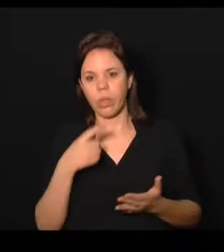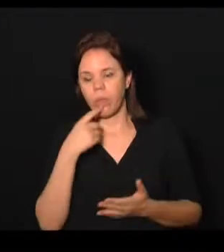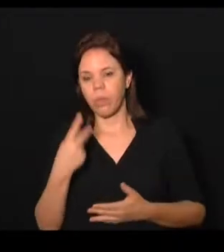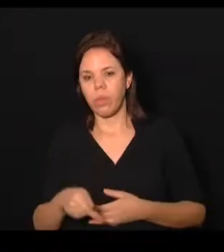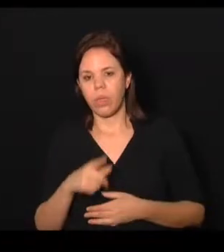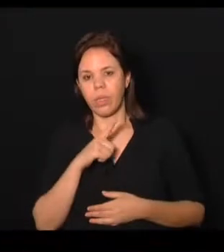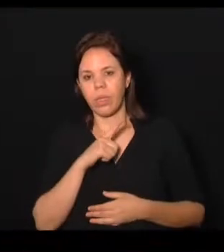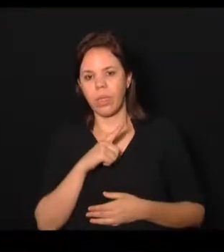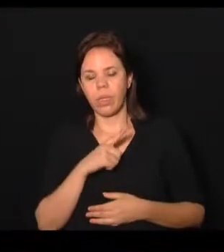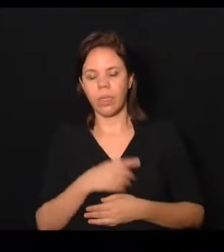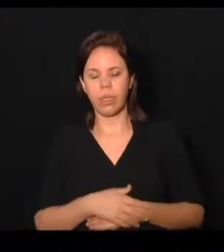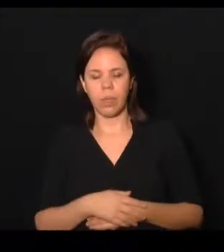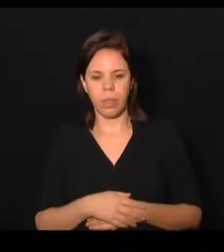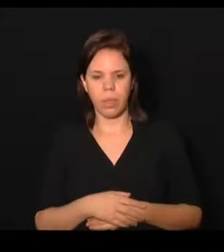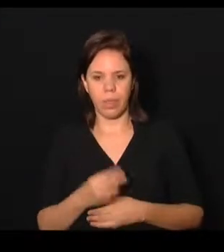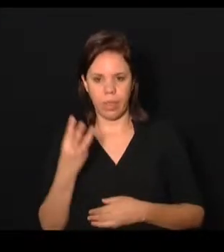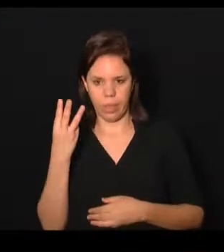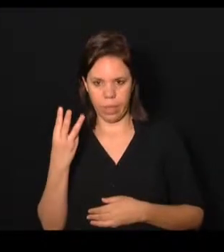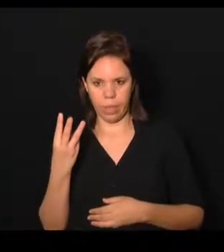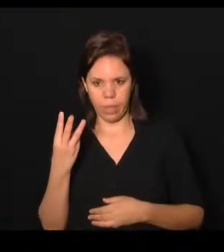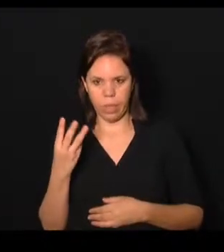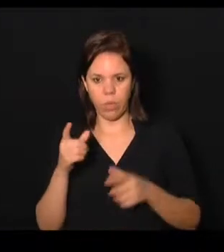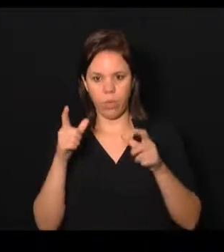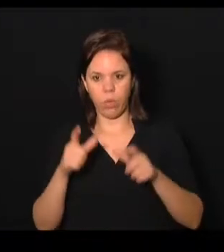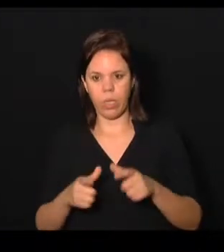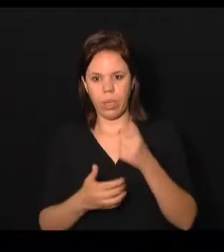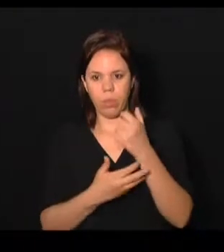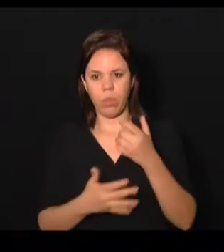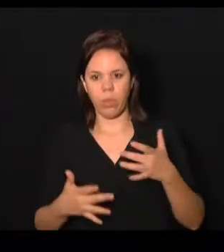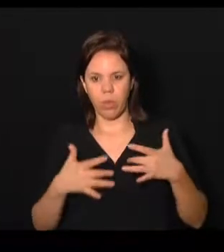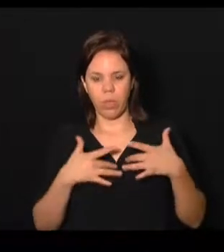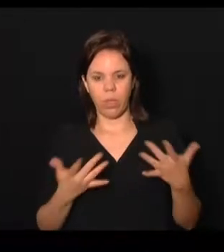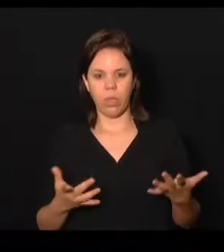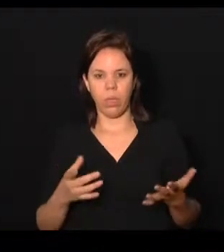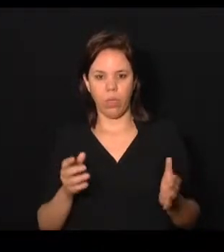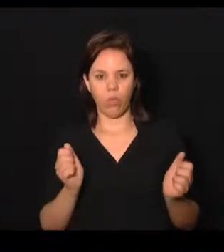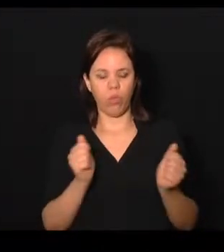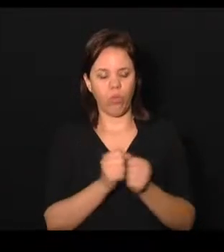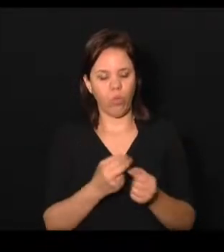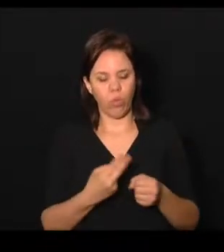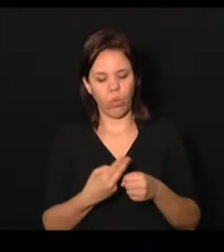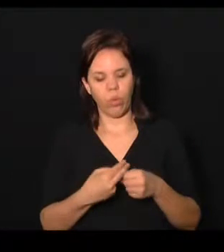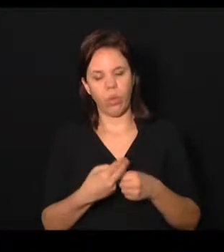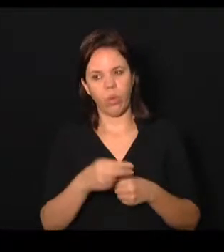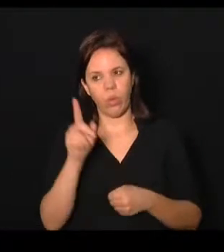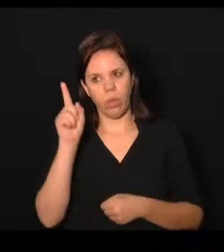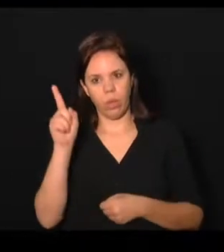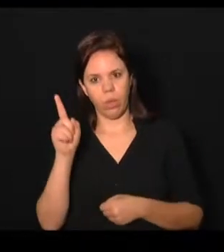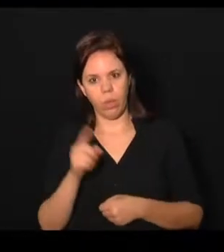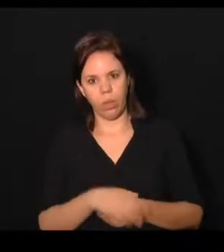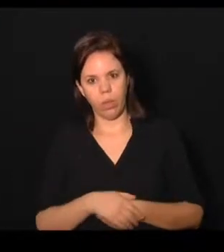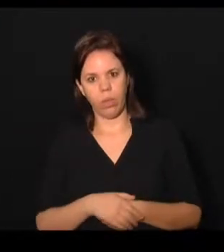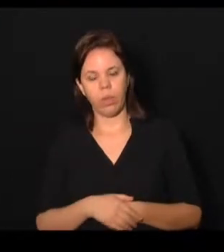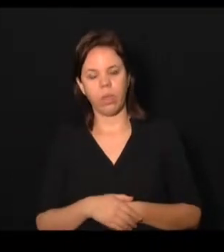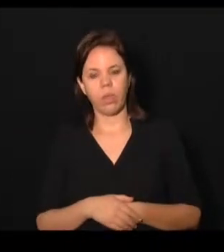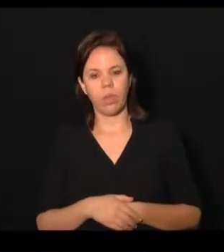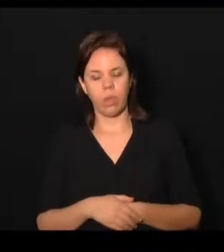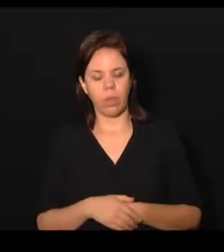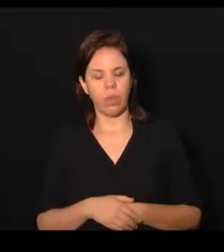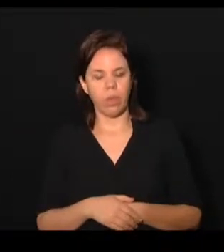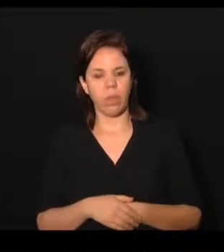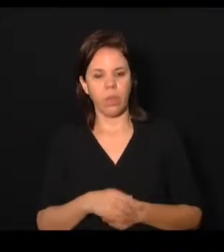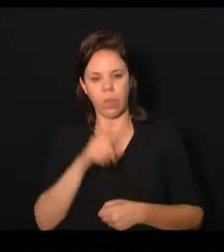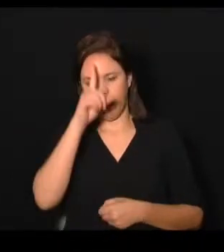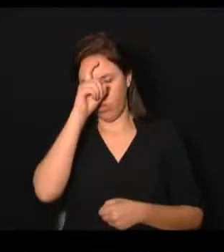nós temos 3 locais para doação de sangue. Junto ao Hemocentro da Unicamp, lá no complexo da Unicamp mesmo, lá em